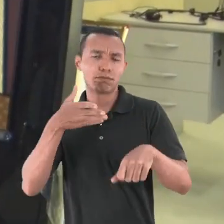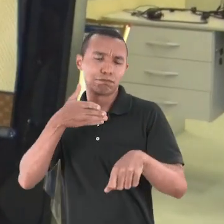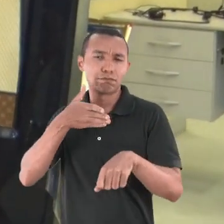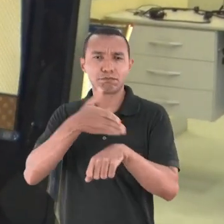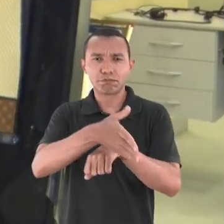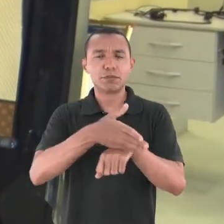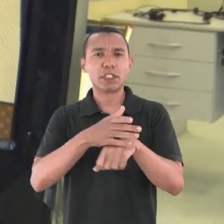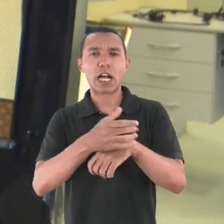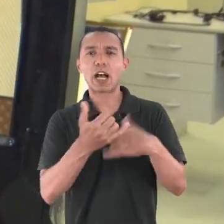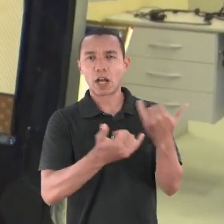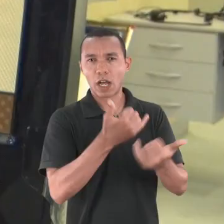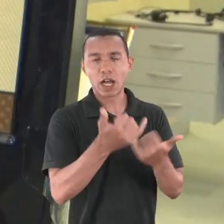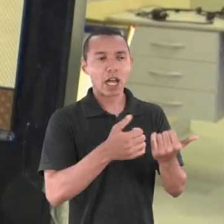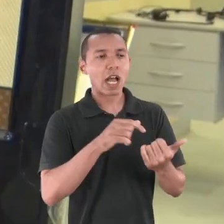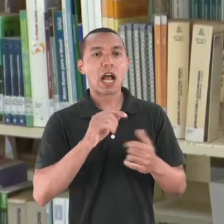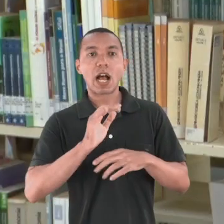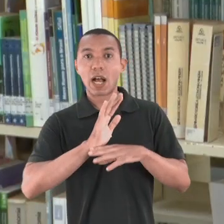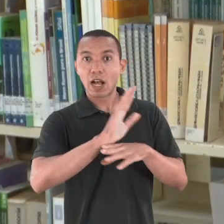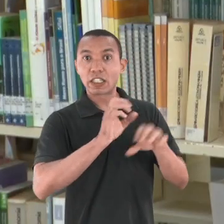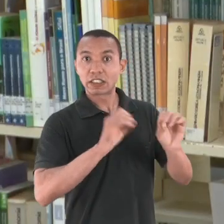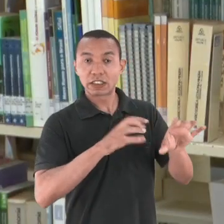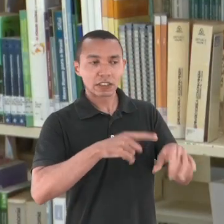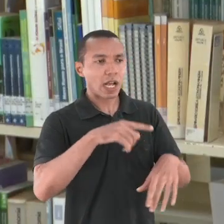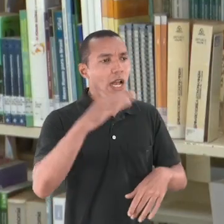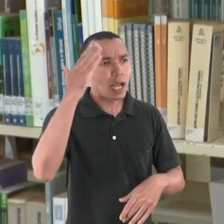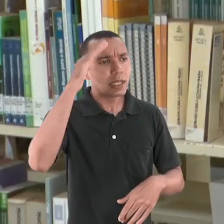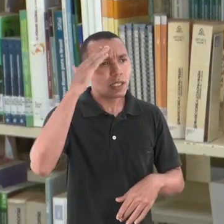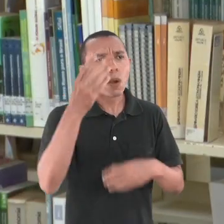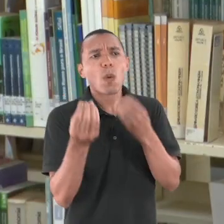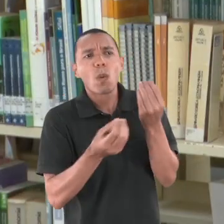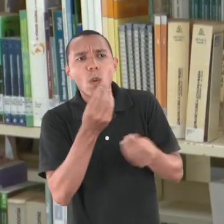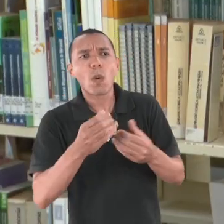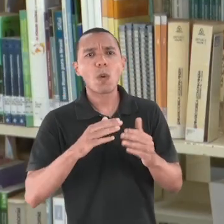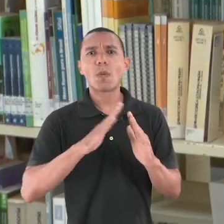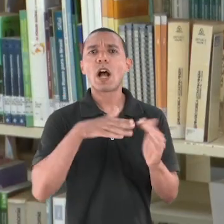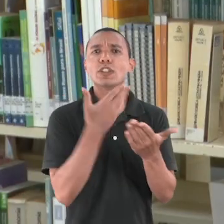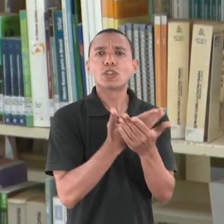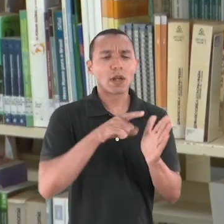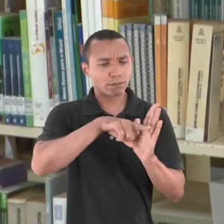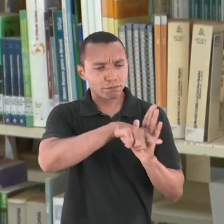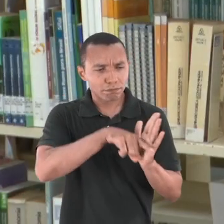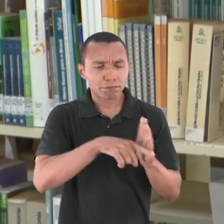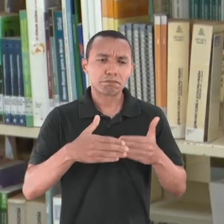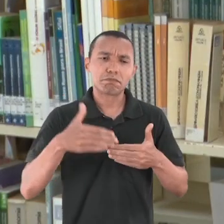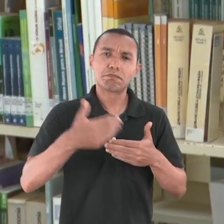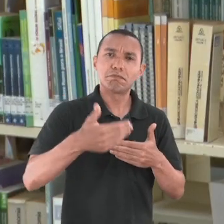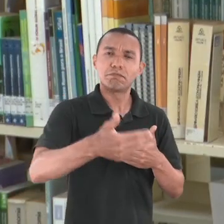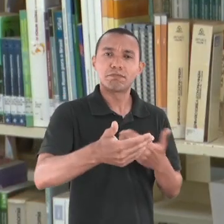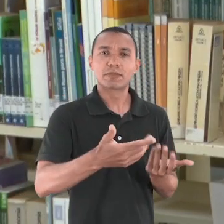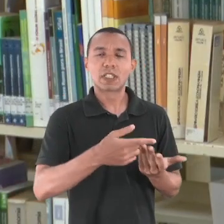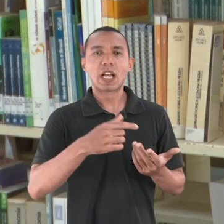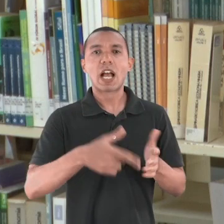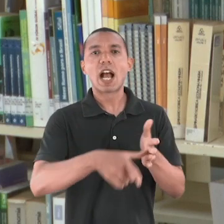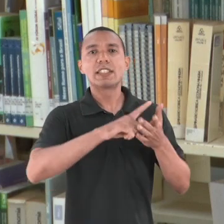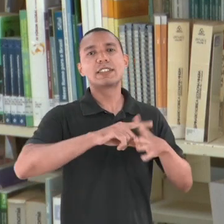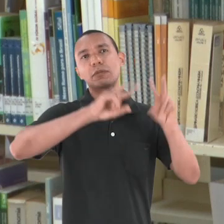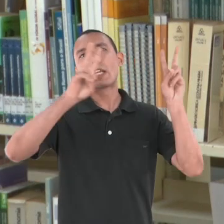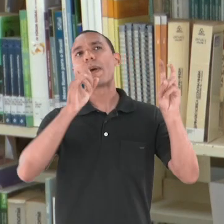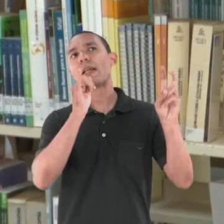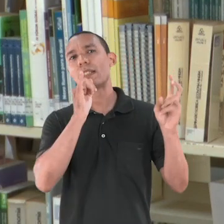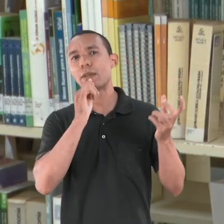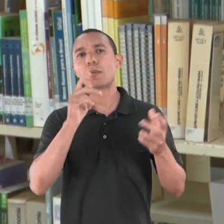você acessa o jogo para poder eles entenderem essa questão da pesquisa escolar antes de uma